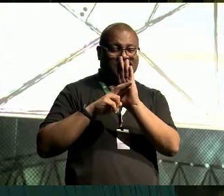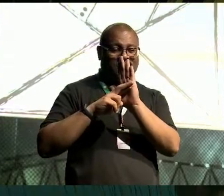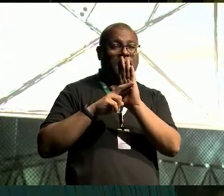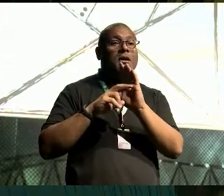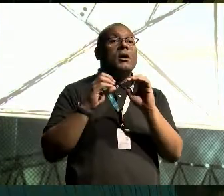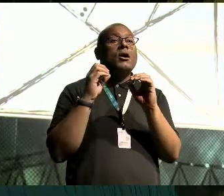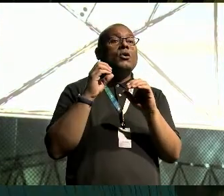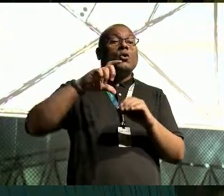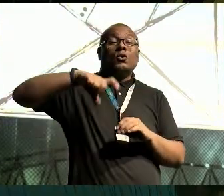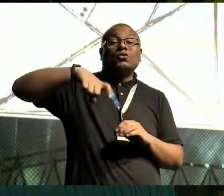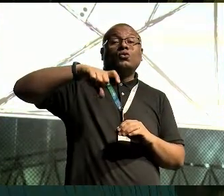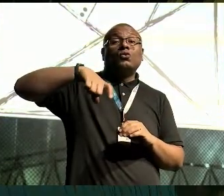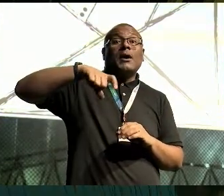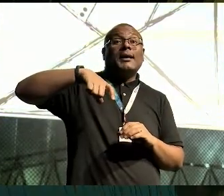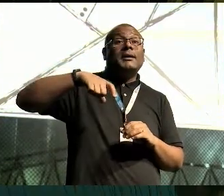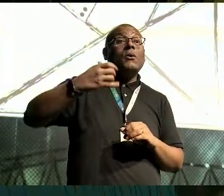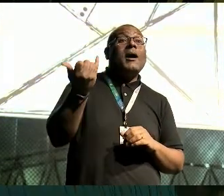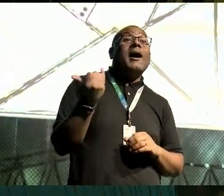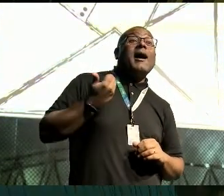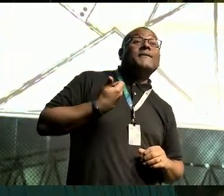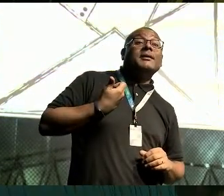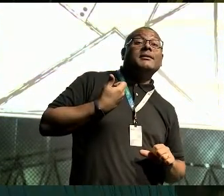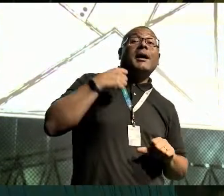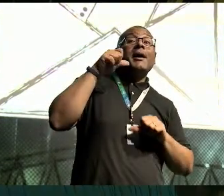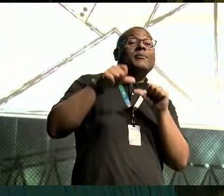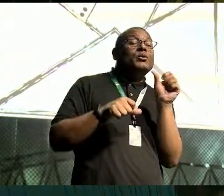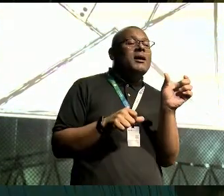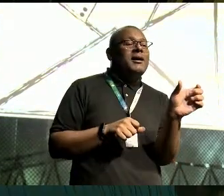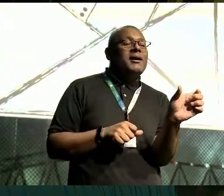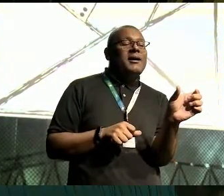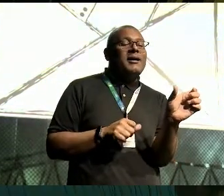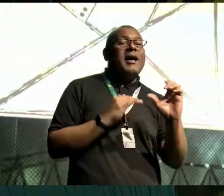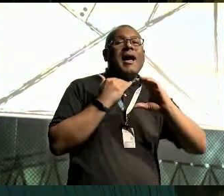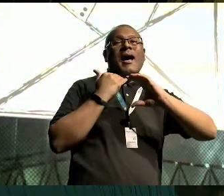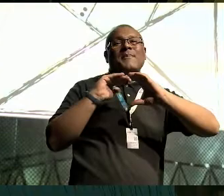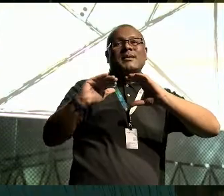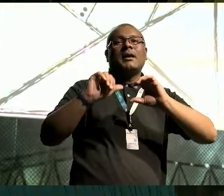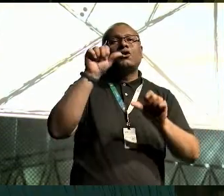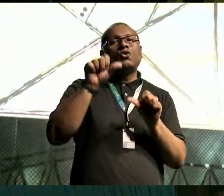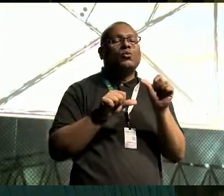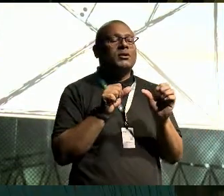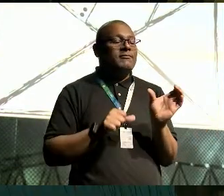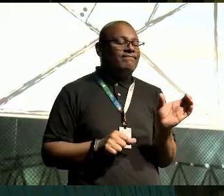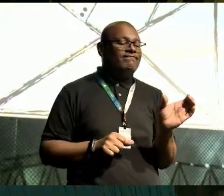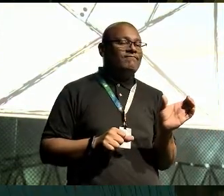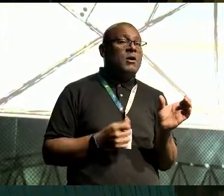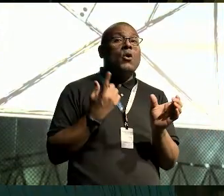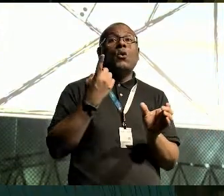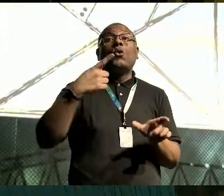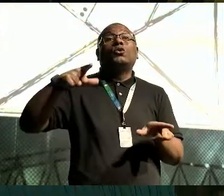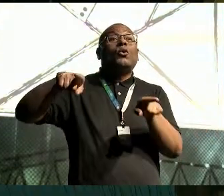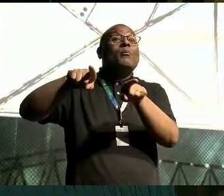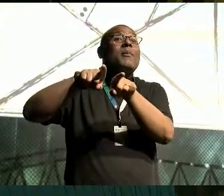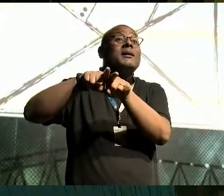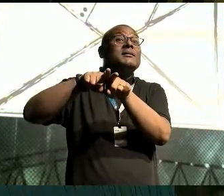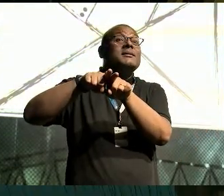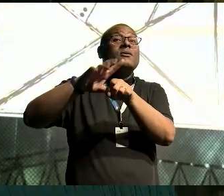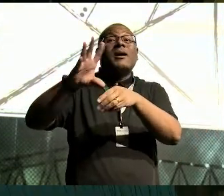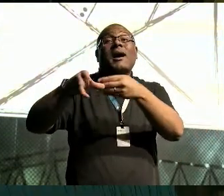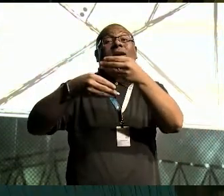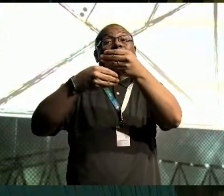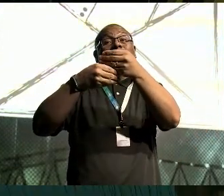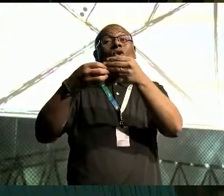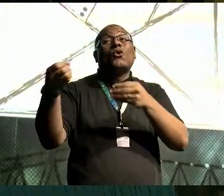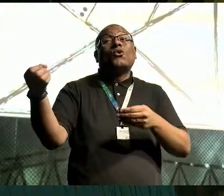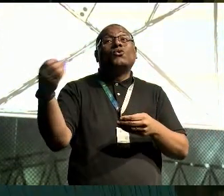para a gente ter que fazer uma alteração num campo da mensageria, ou até mesmo de um dos nossos parceiros que teve um campo novo, ou um